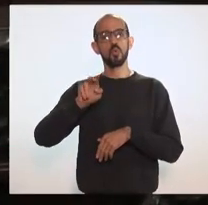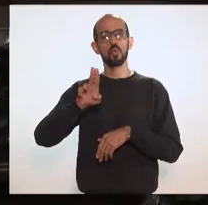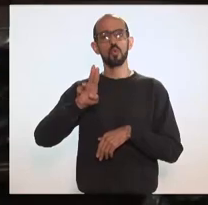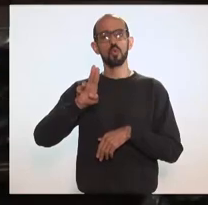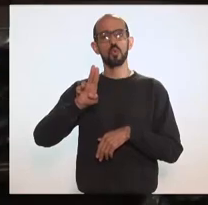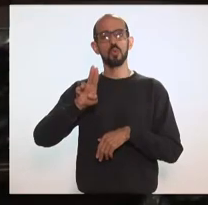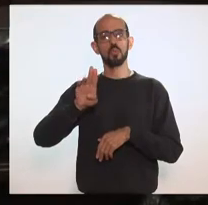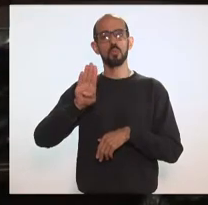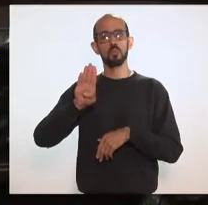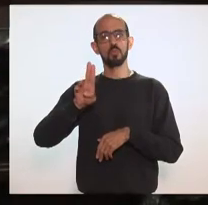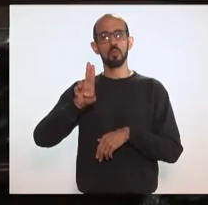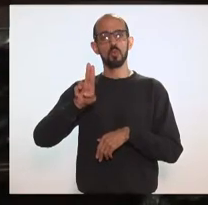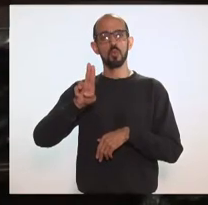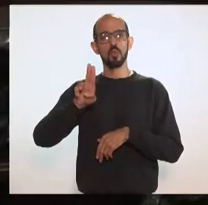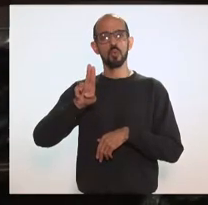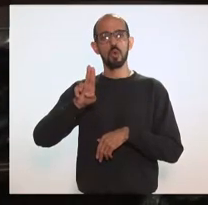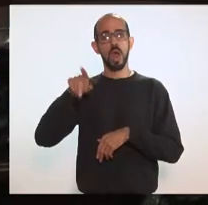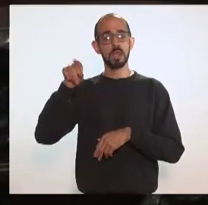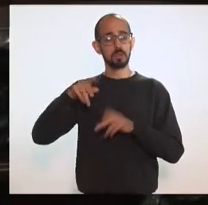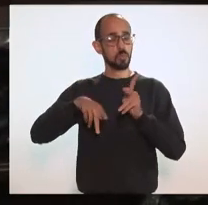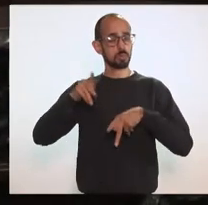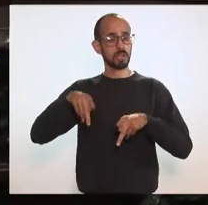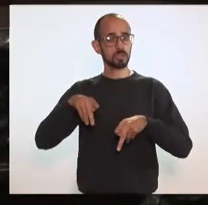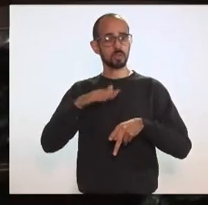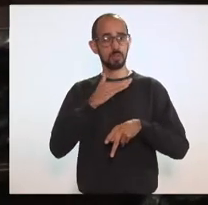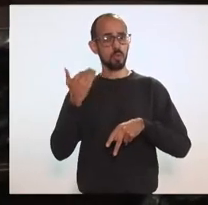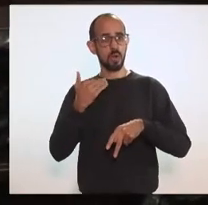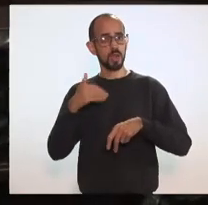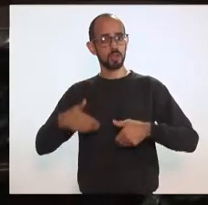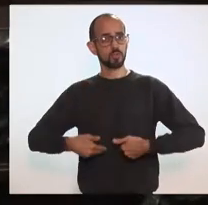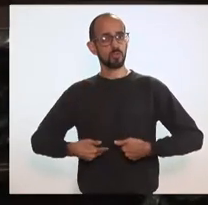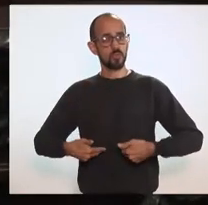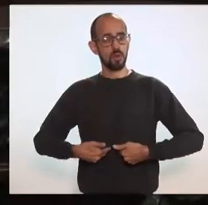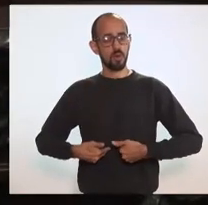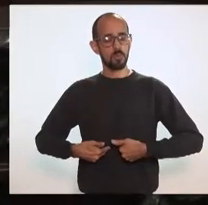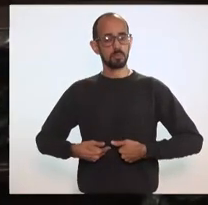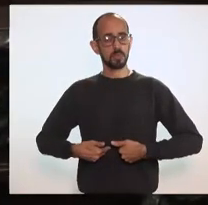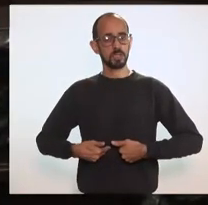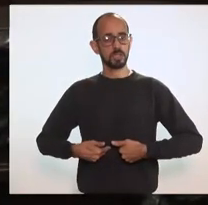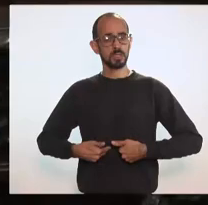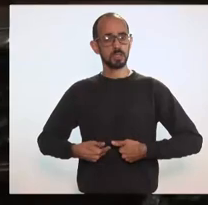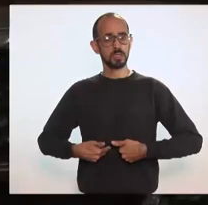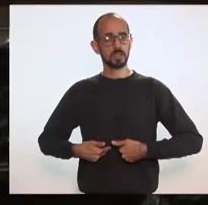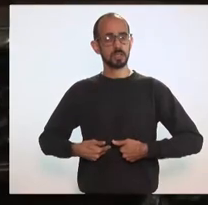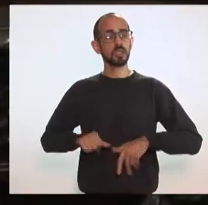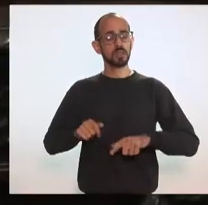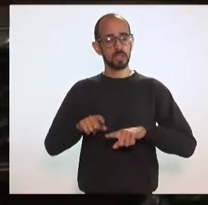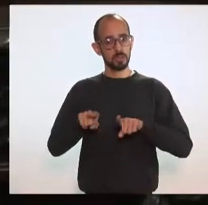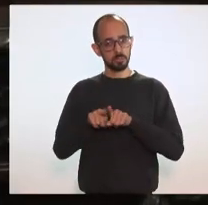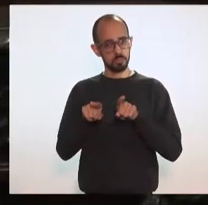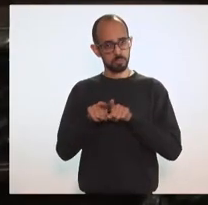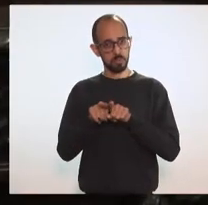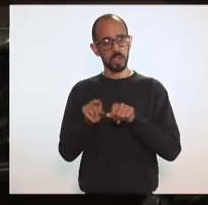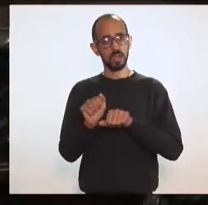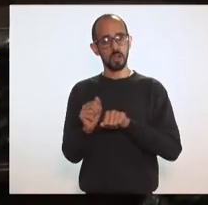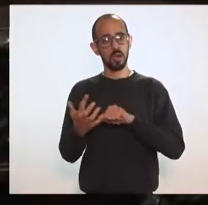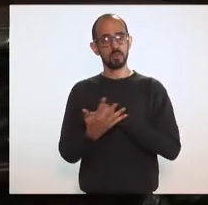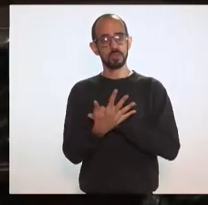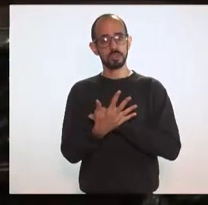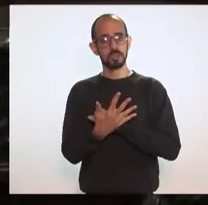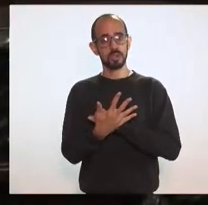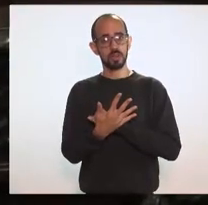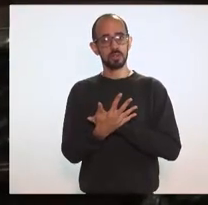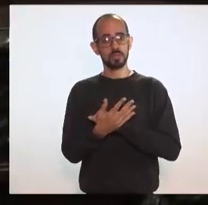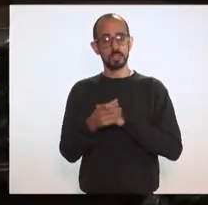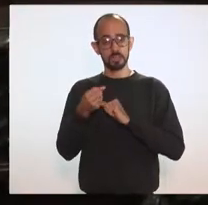se arroz e feijão para comer essa favela tá parecendo com a cor vídeo 19 se a gente